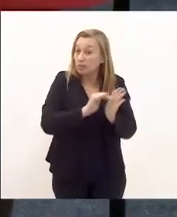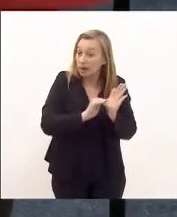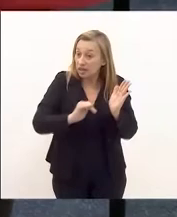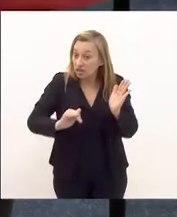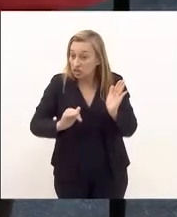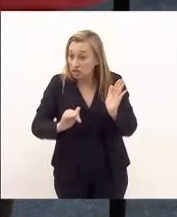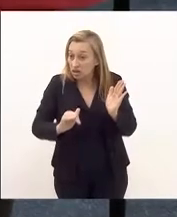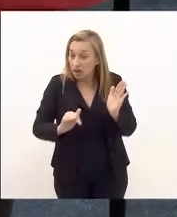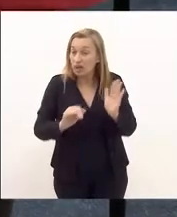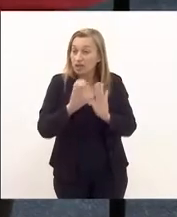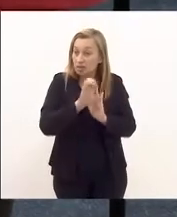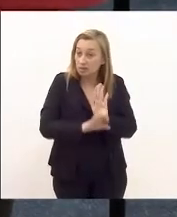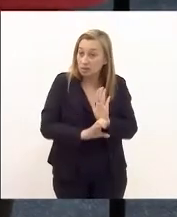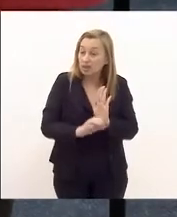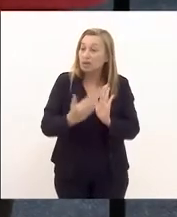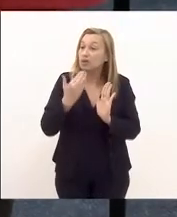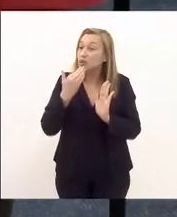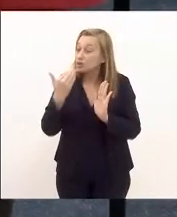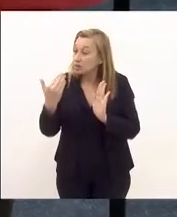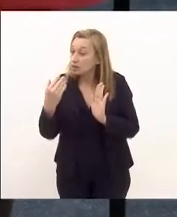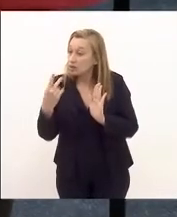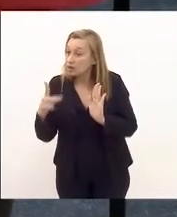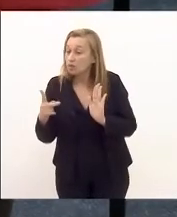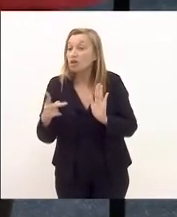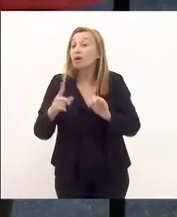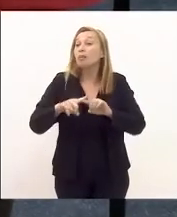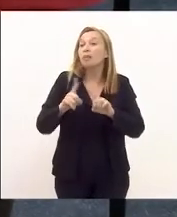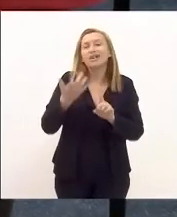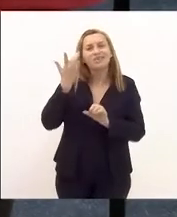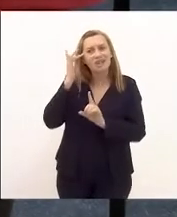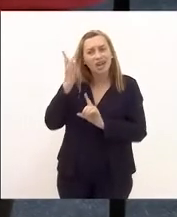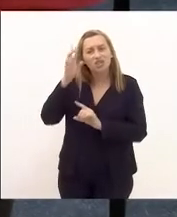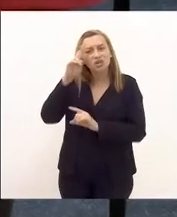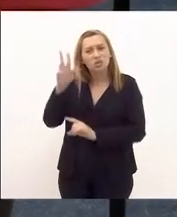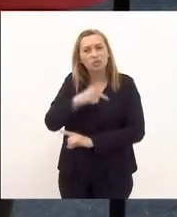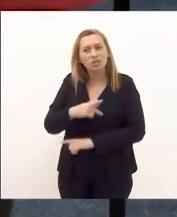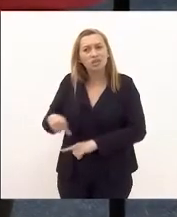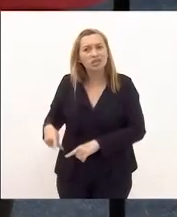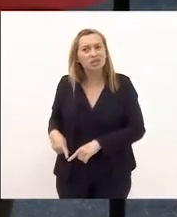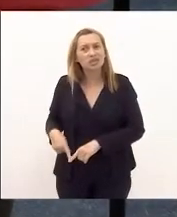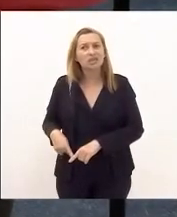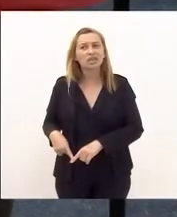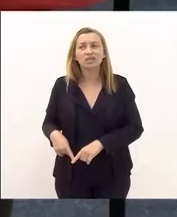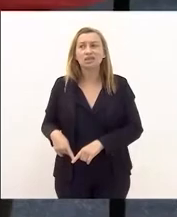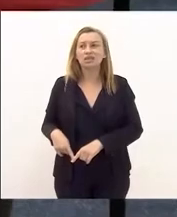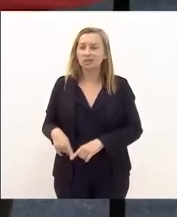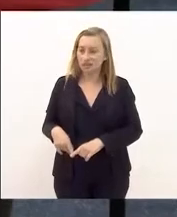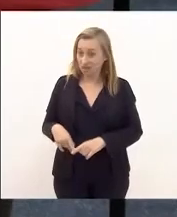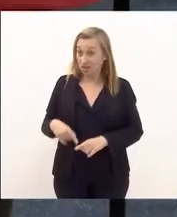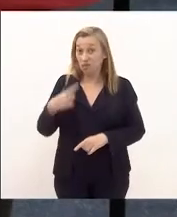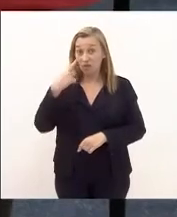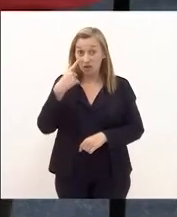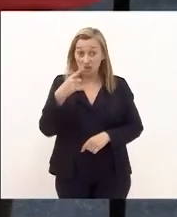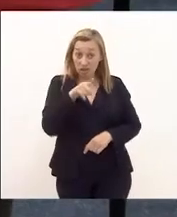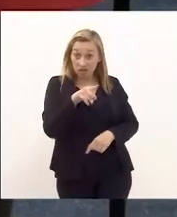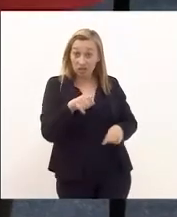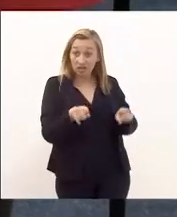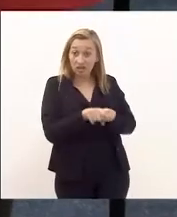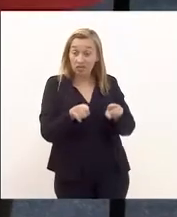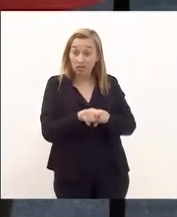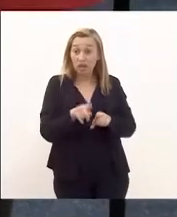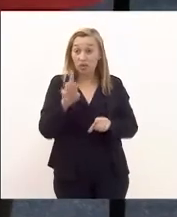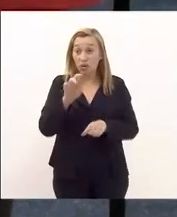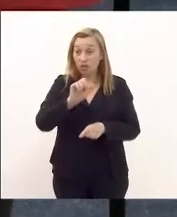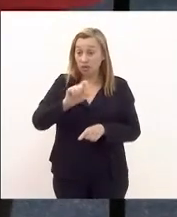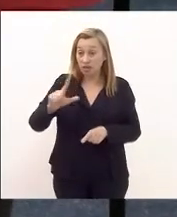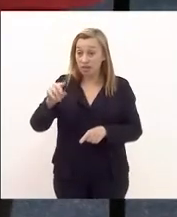as emendas, atendendo ao seu pedido. Mas acho, senhor presidente, muito pertinente, vejo aqui também o coronel